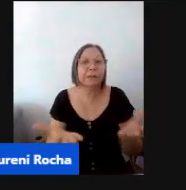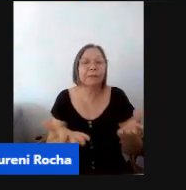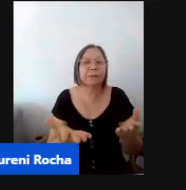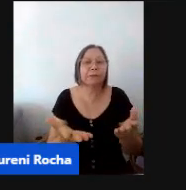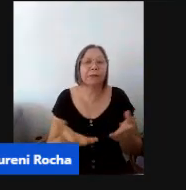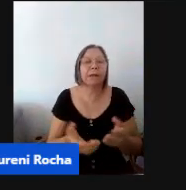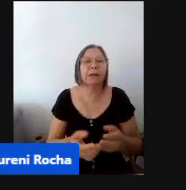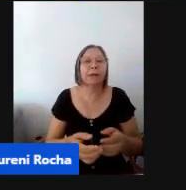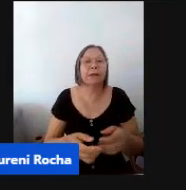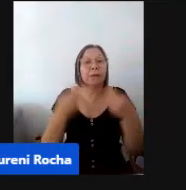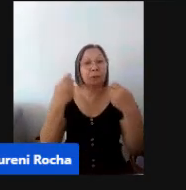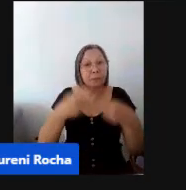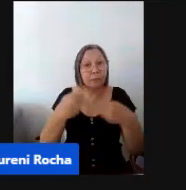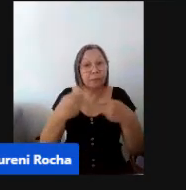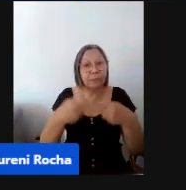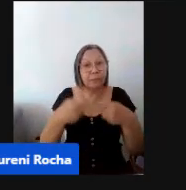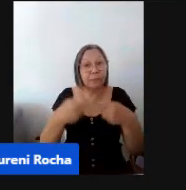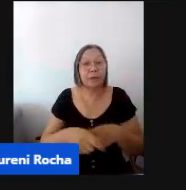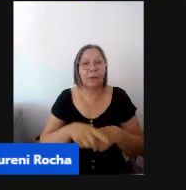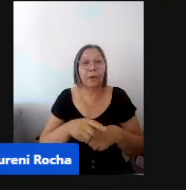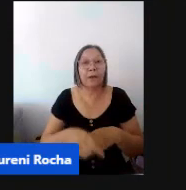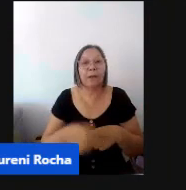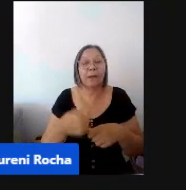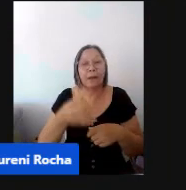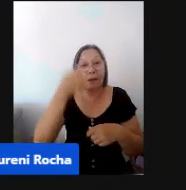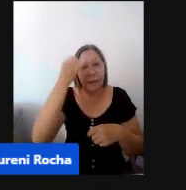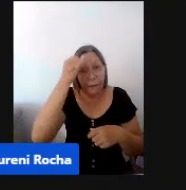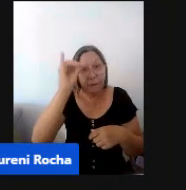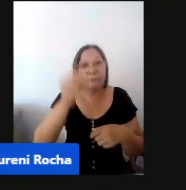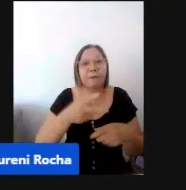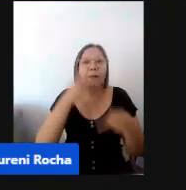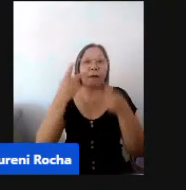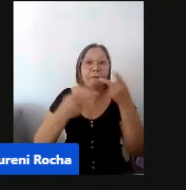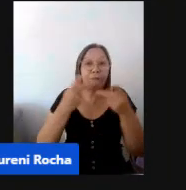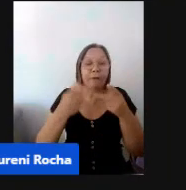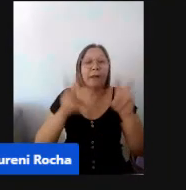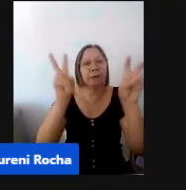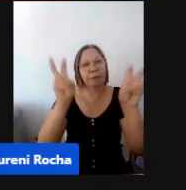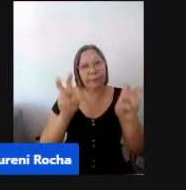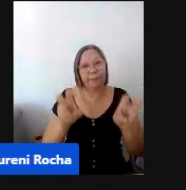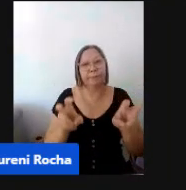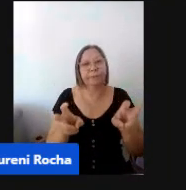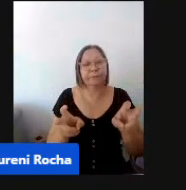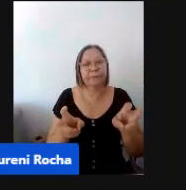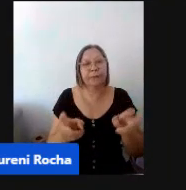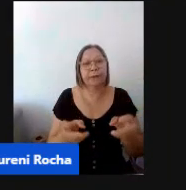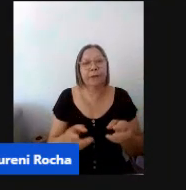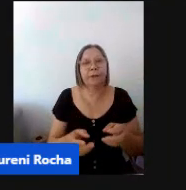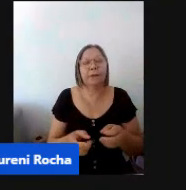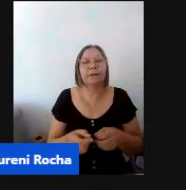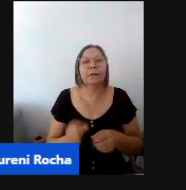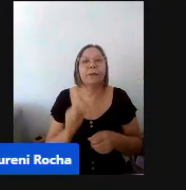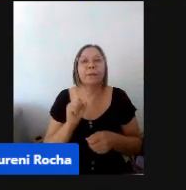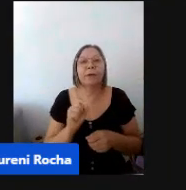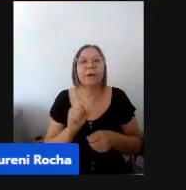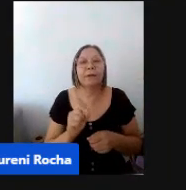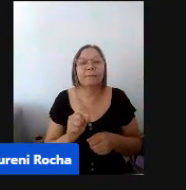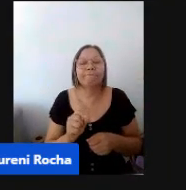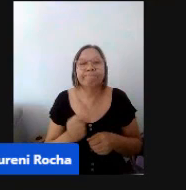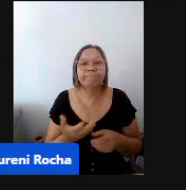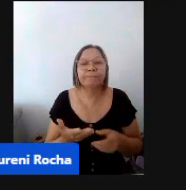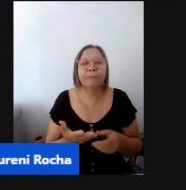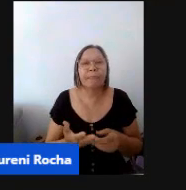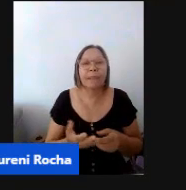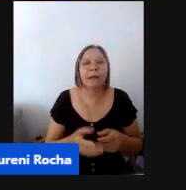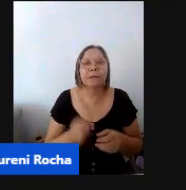não educação sobre a sexualidade. E aí, o grande contraditório é que quando a gente pega todo o currículo oculto